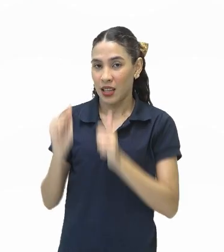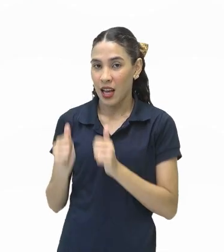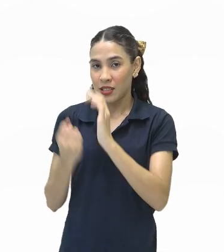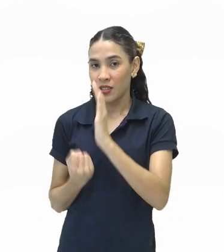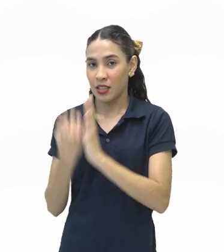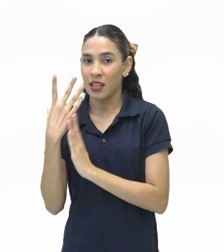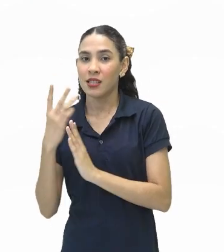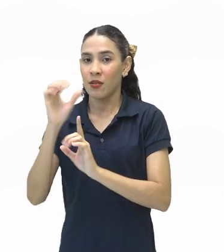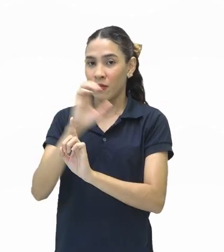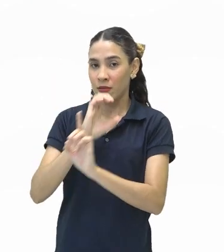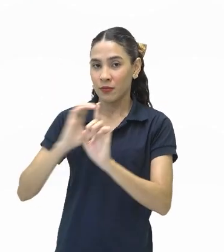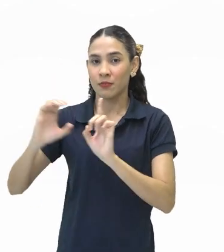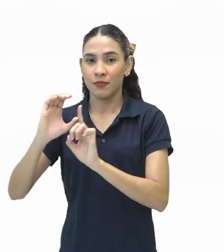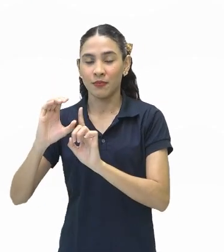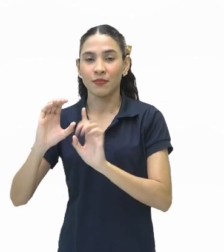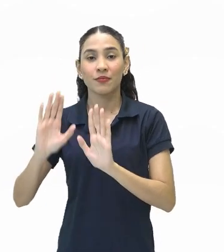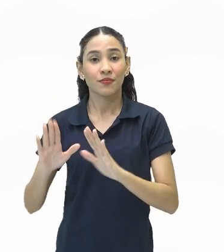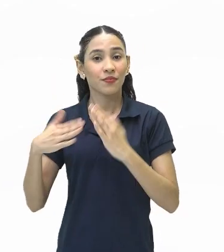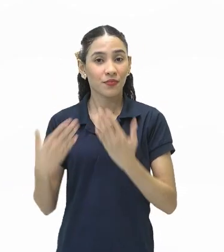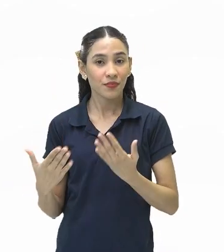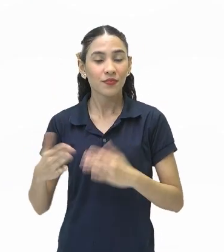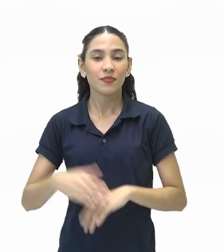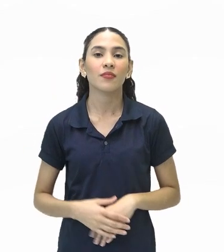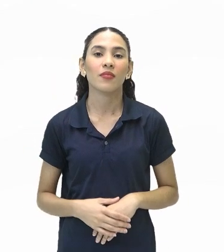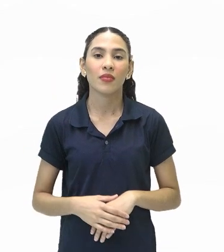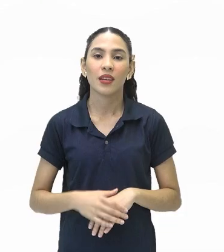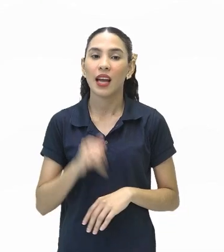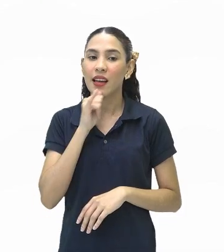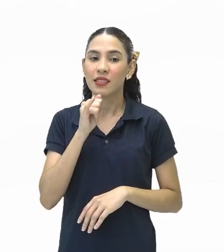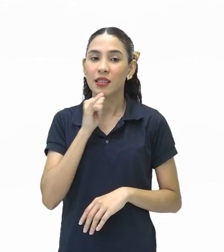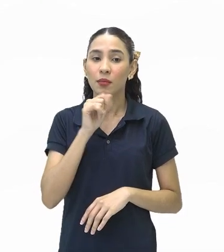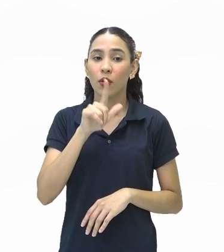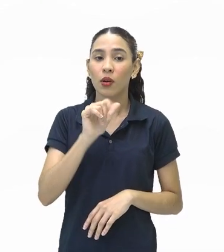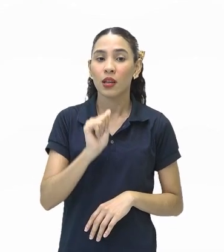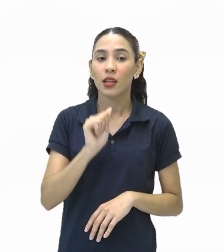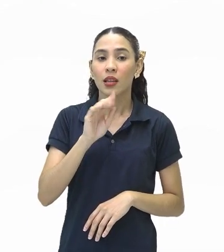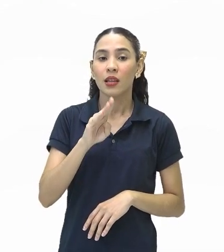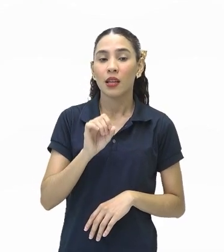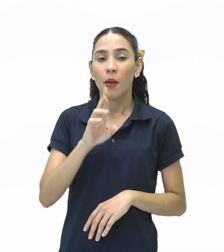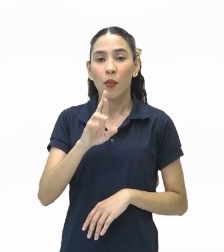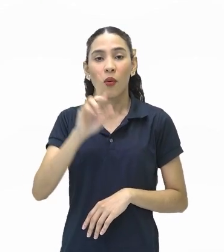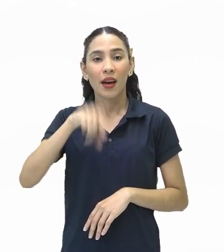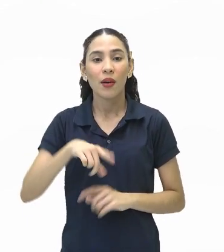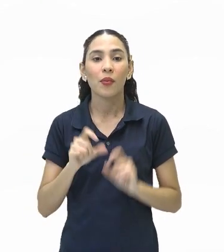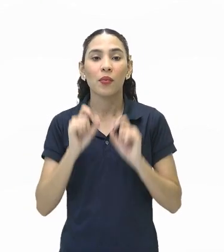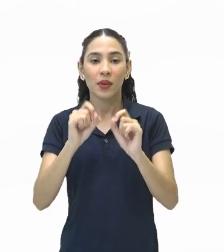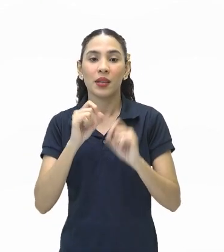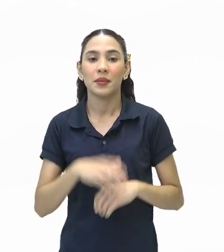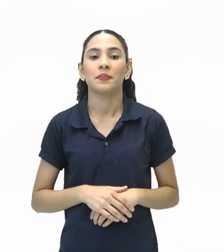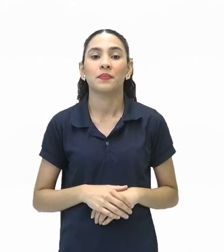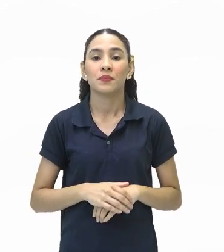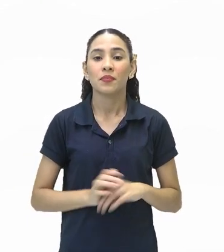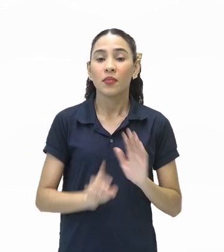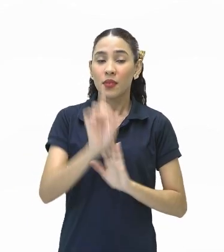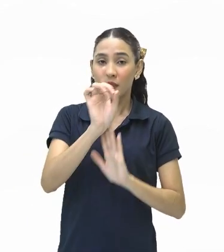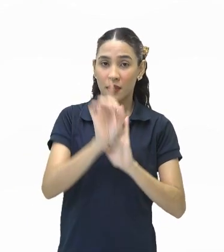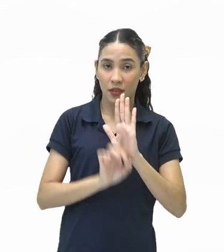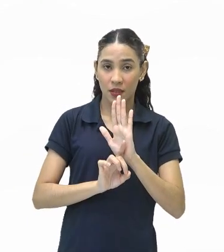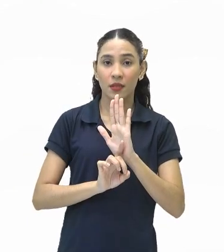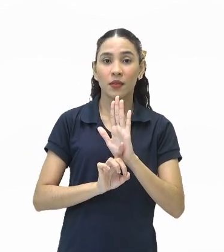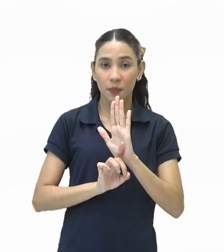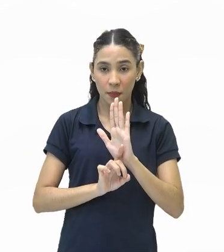da cidadania. Portanto, o labor, ele é considerado como